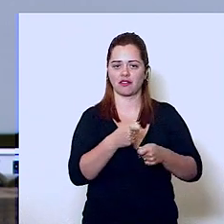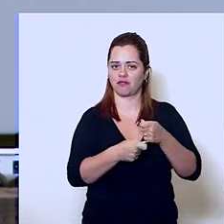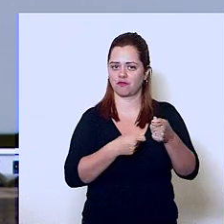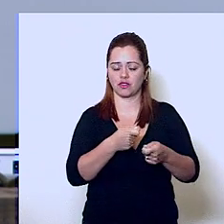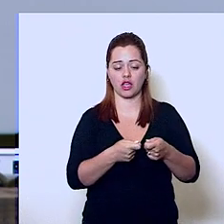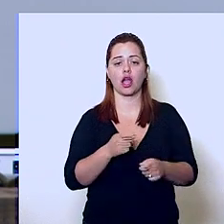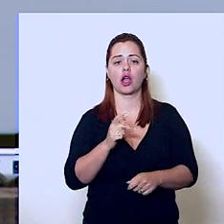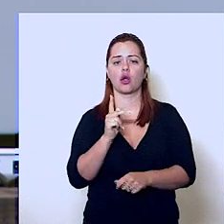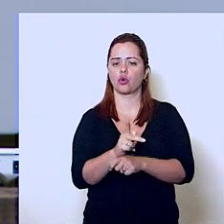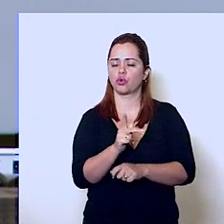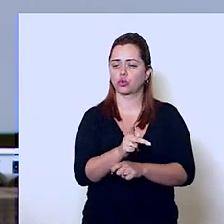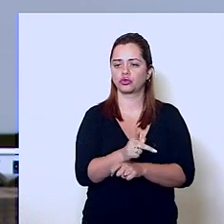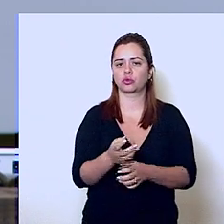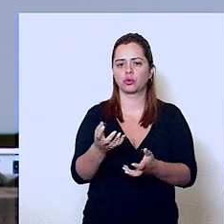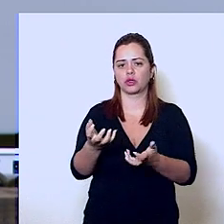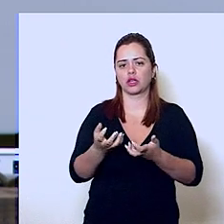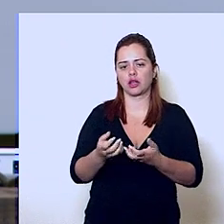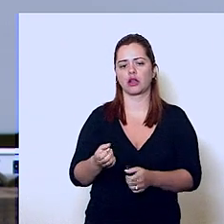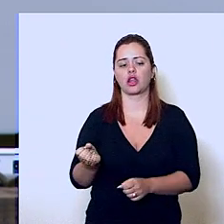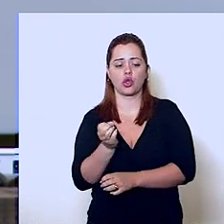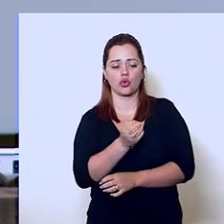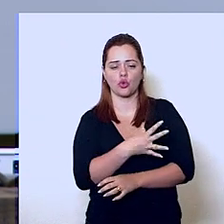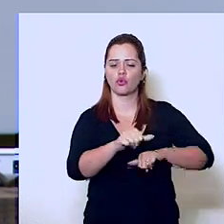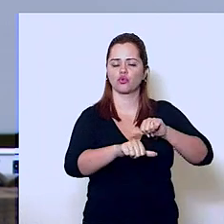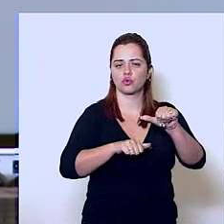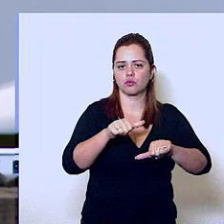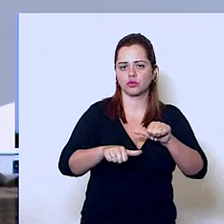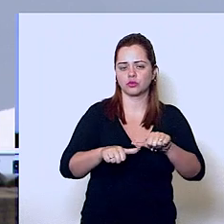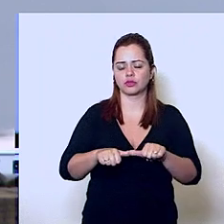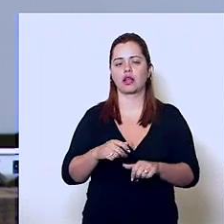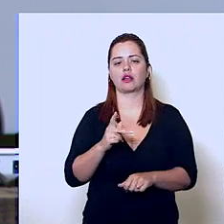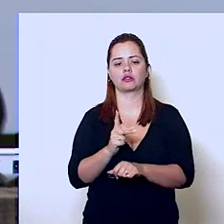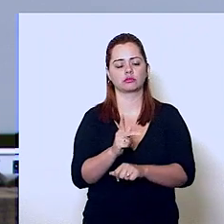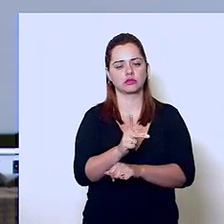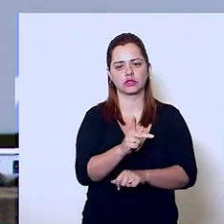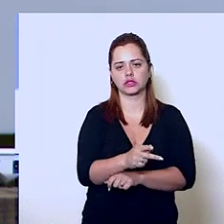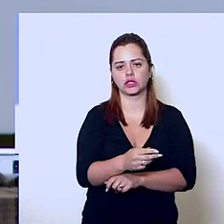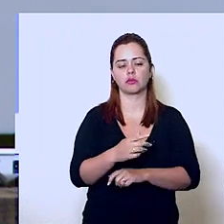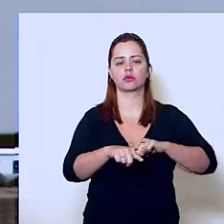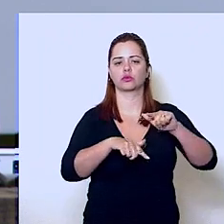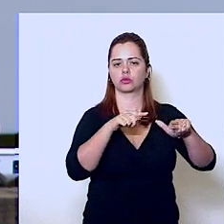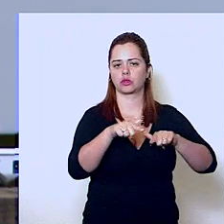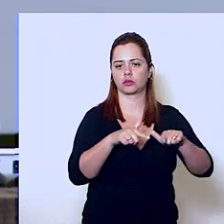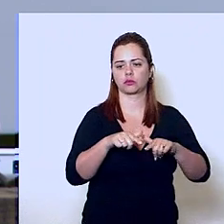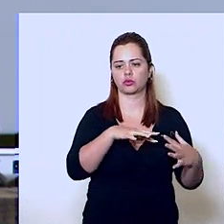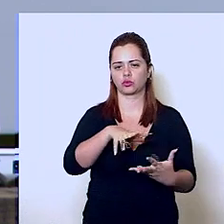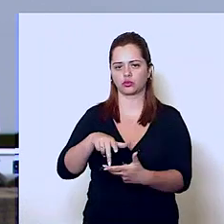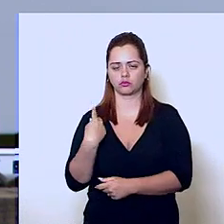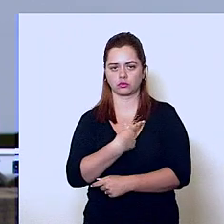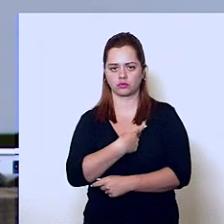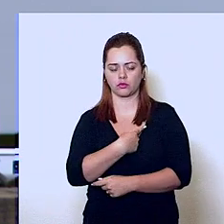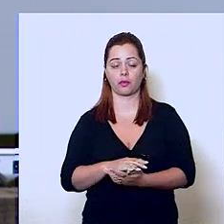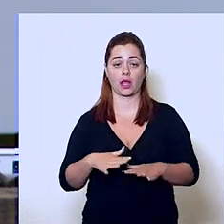a modernização e o aperfeiçoamento constante dos nossos métodos de trabalho. Então, para concluir este